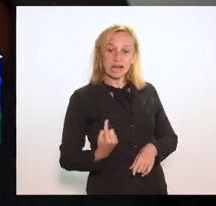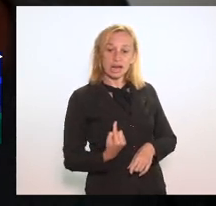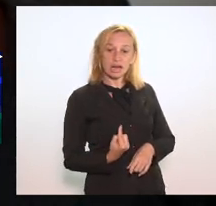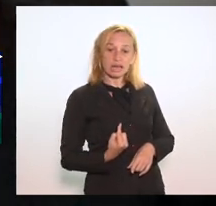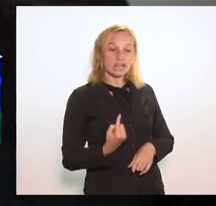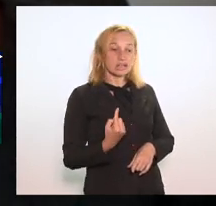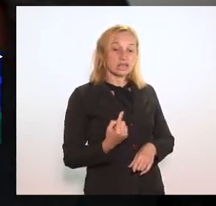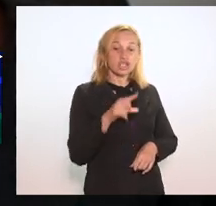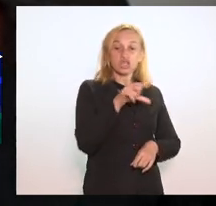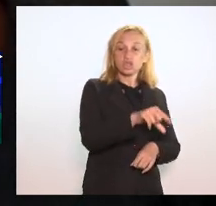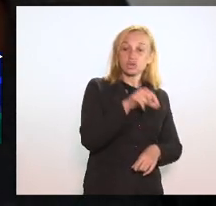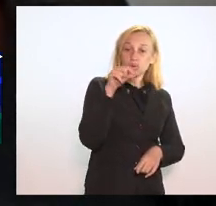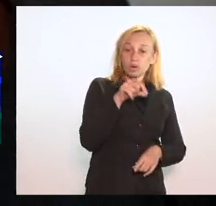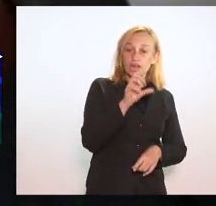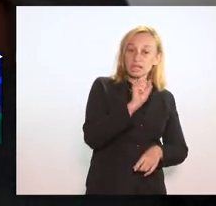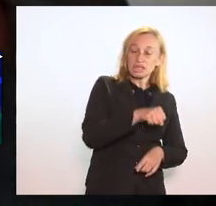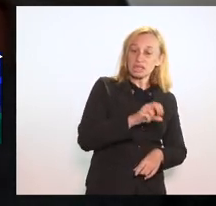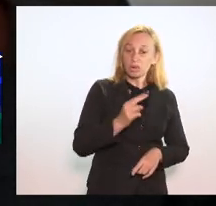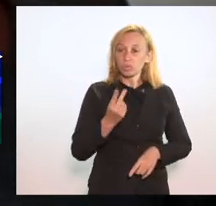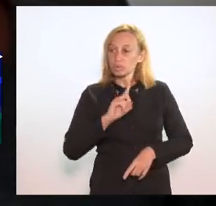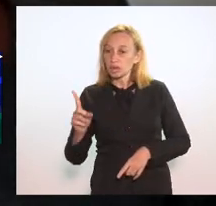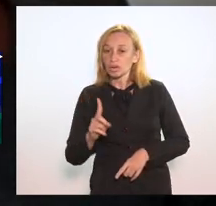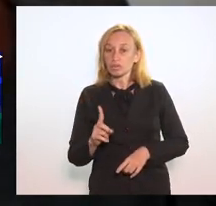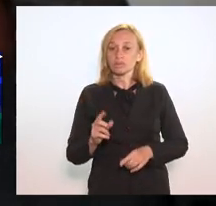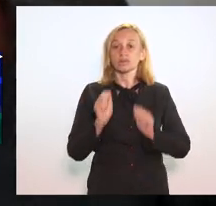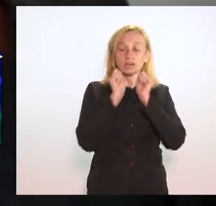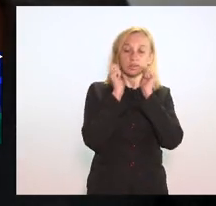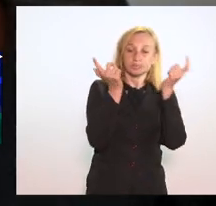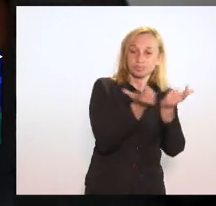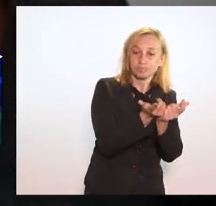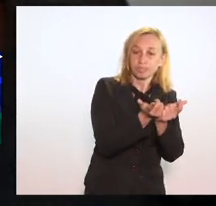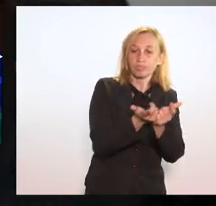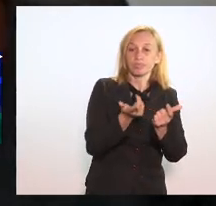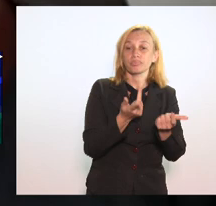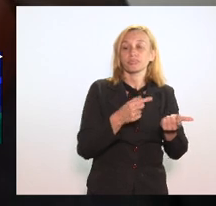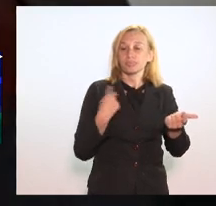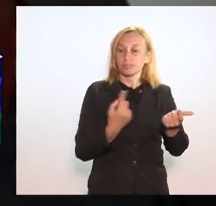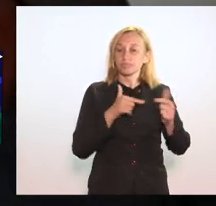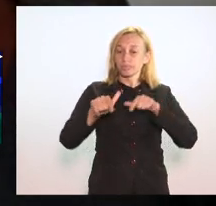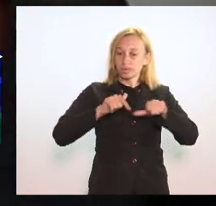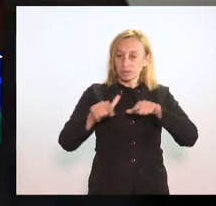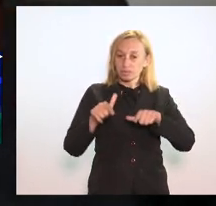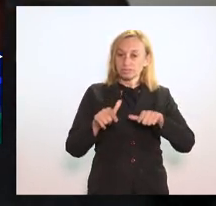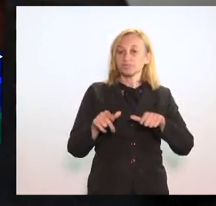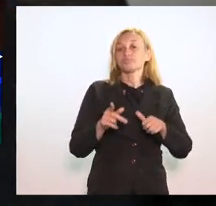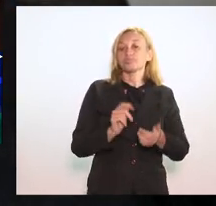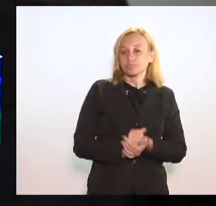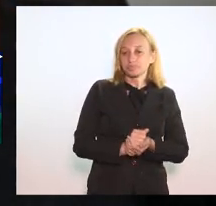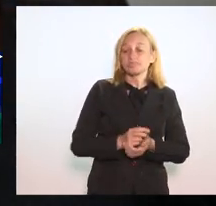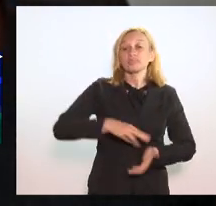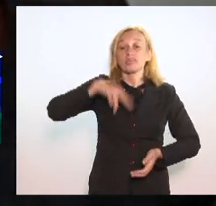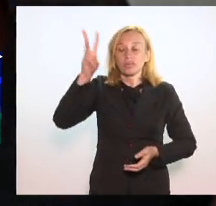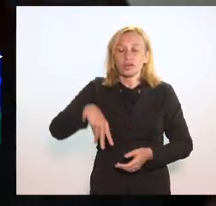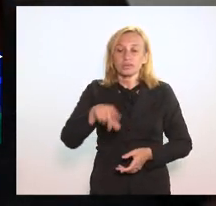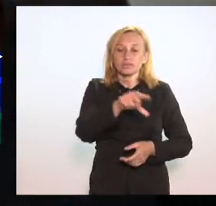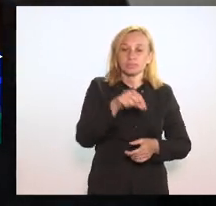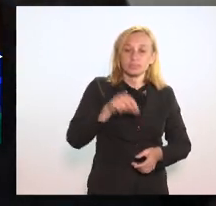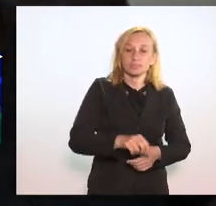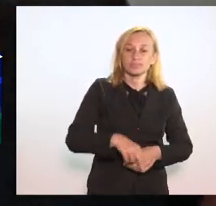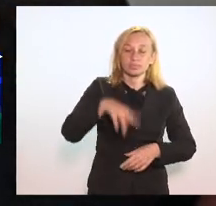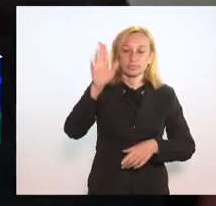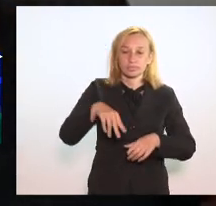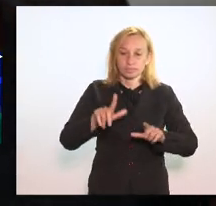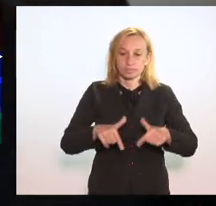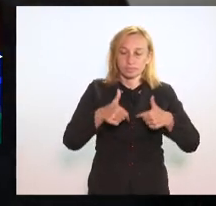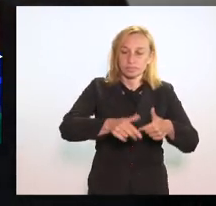Colégio mais uma vez eu coloco Assembleia Legislativa para cumprir o seu papel quem tem que definir o que funciona não é quem tá na